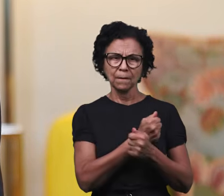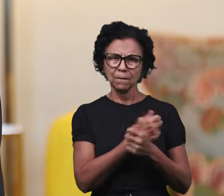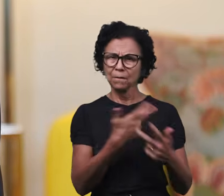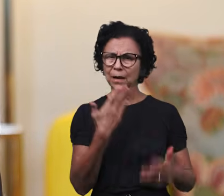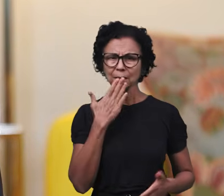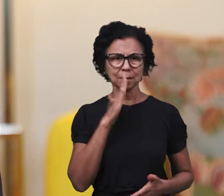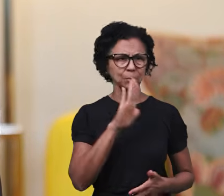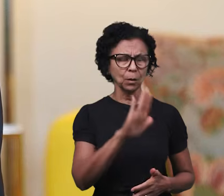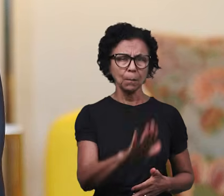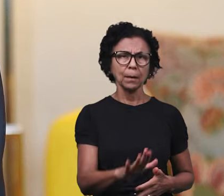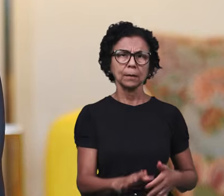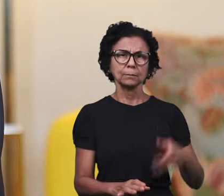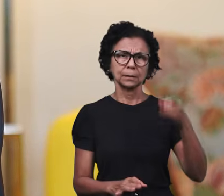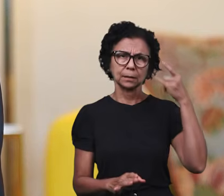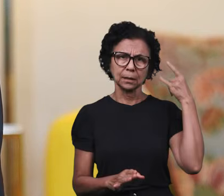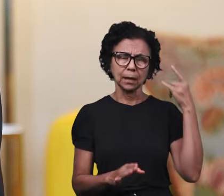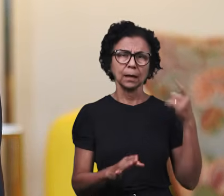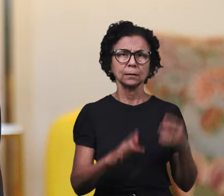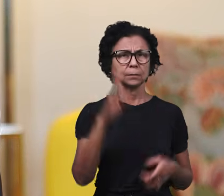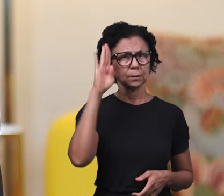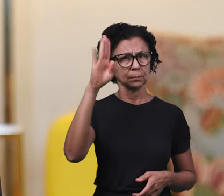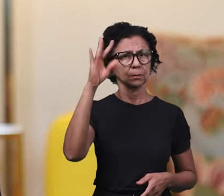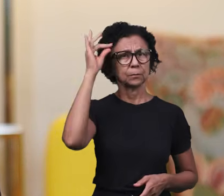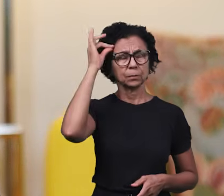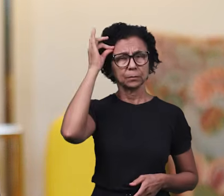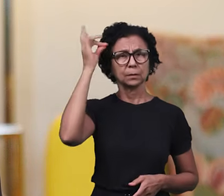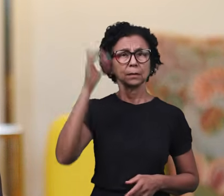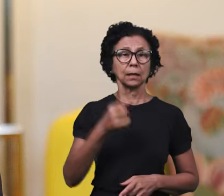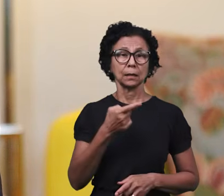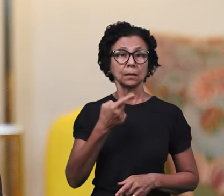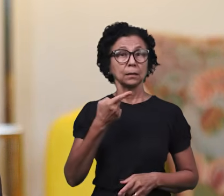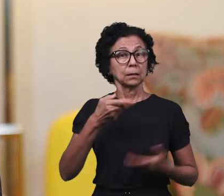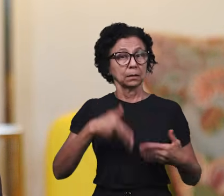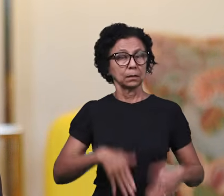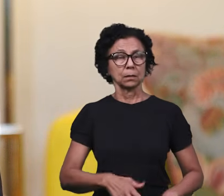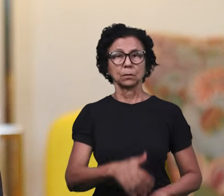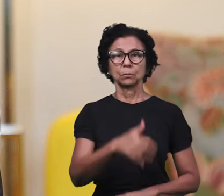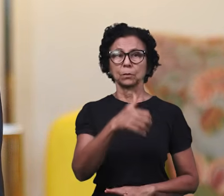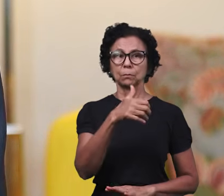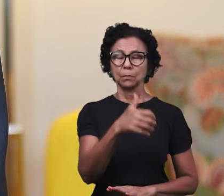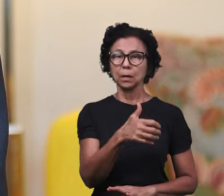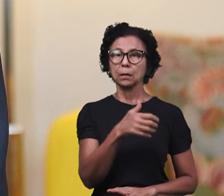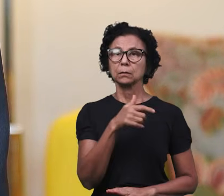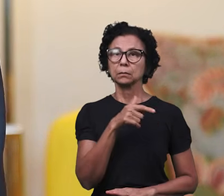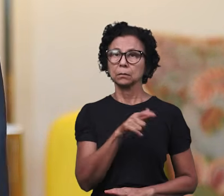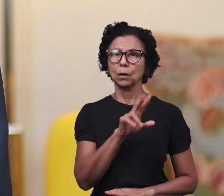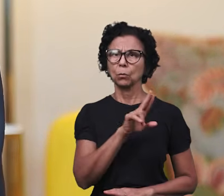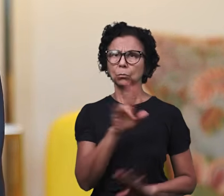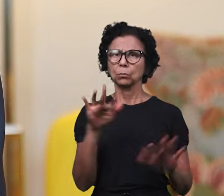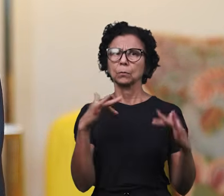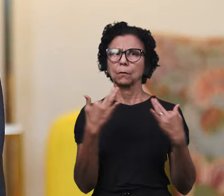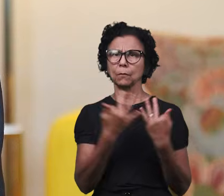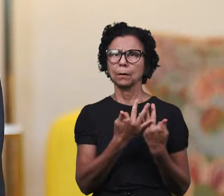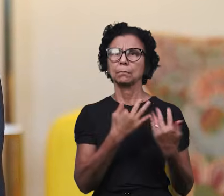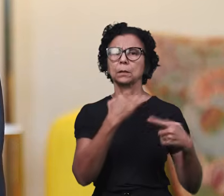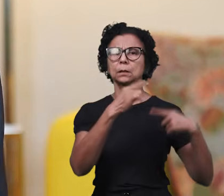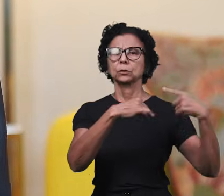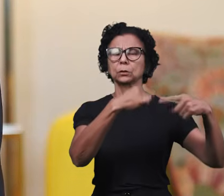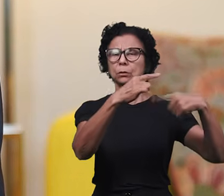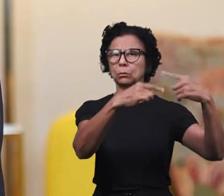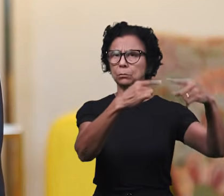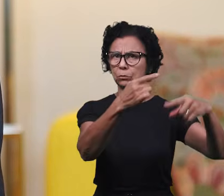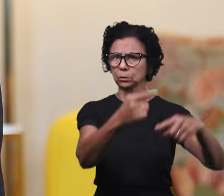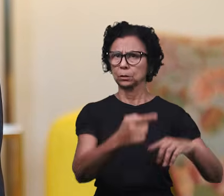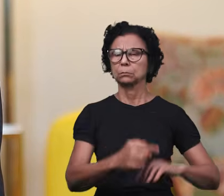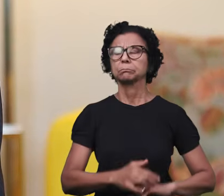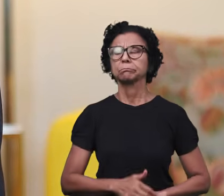materiais, mas principalmente espirituais. O primogênito era aquele que queria dar sequência ao nome da família, à genealogia